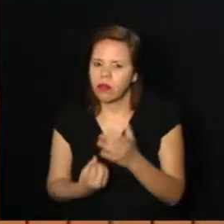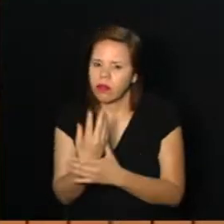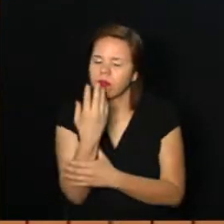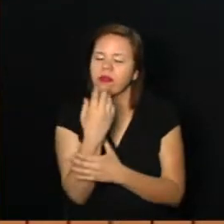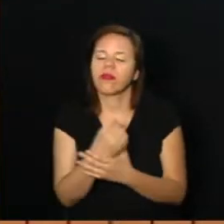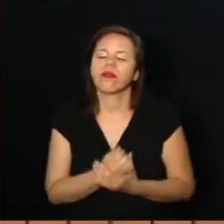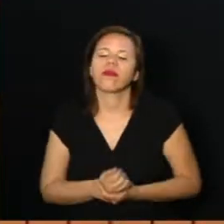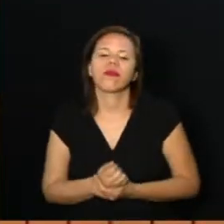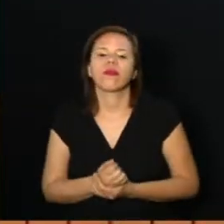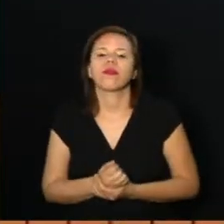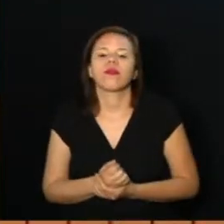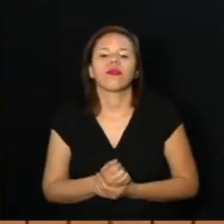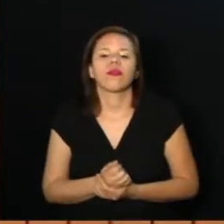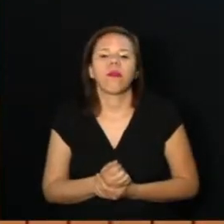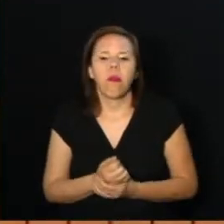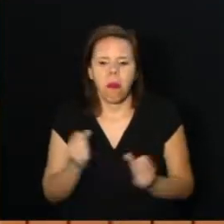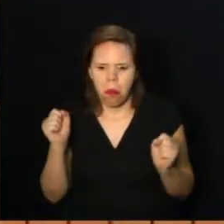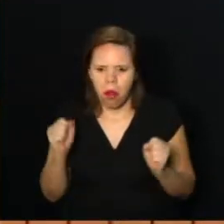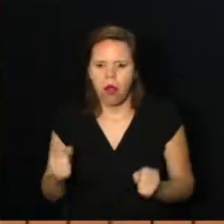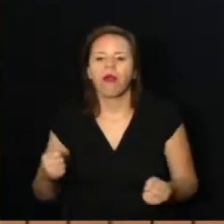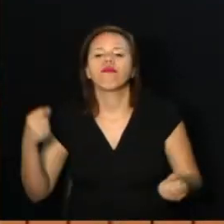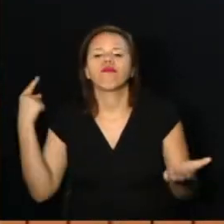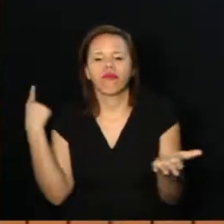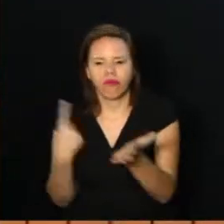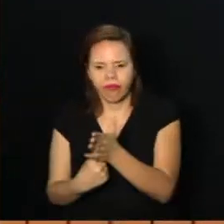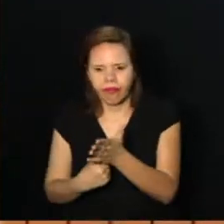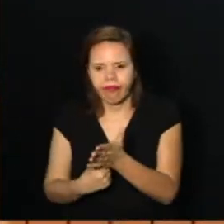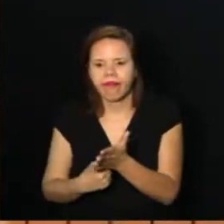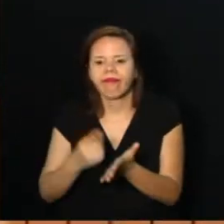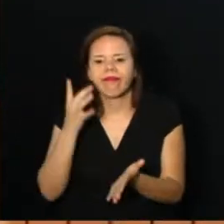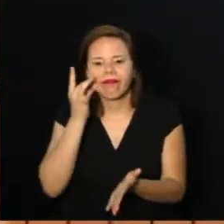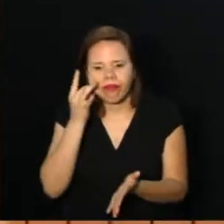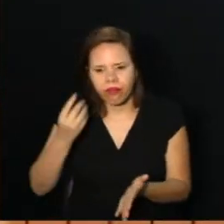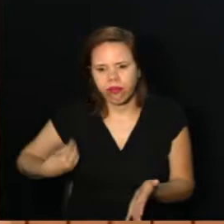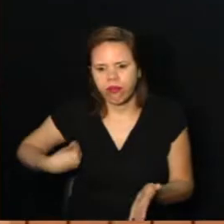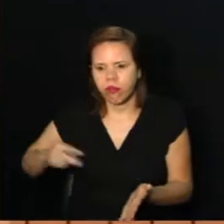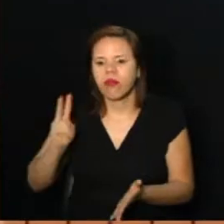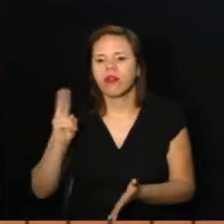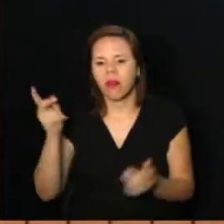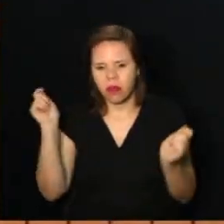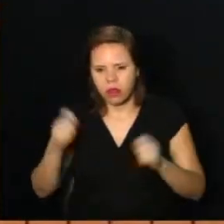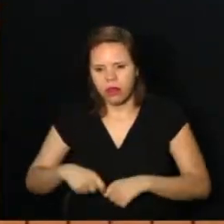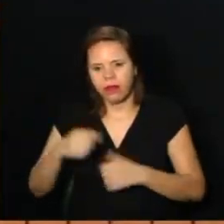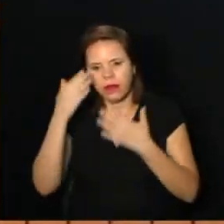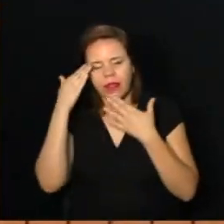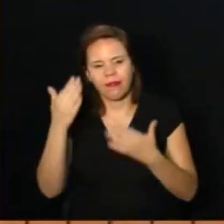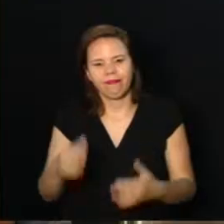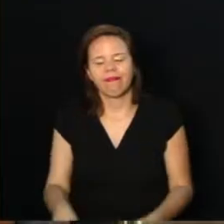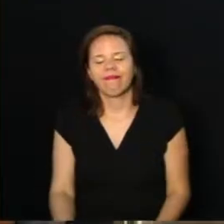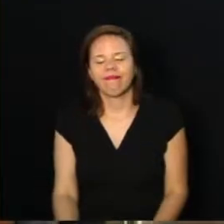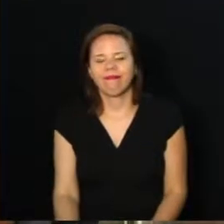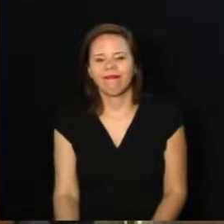e que contem com a nossa presença sempre que possível. Obrigada.